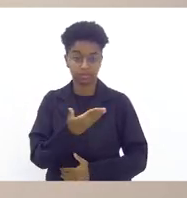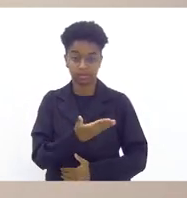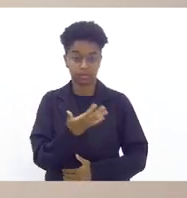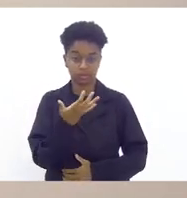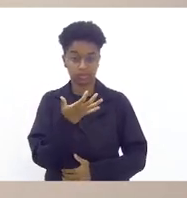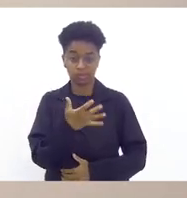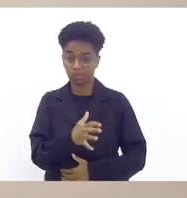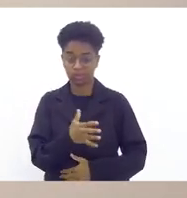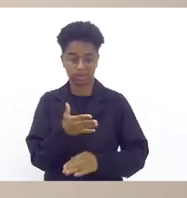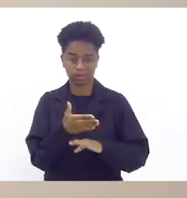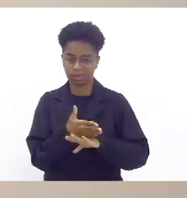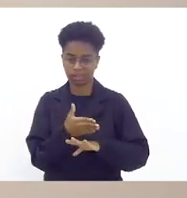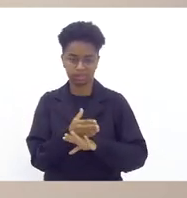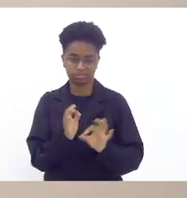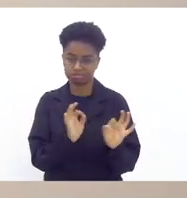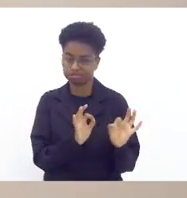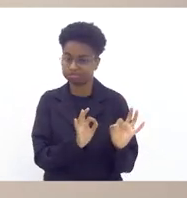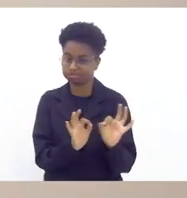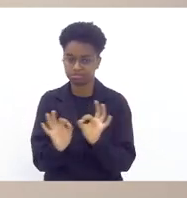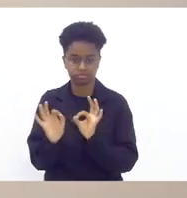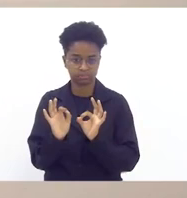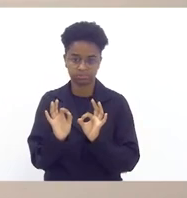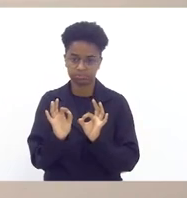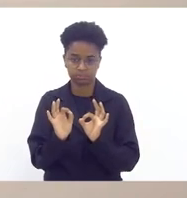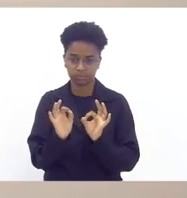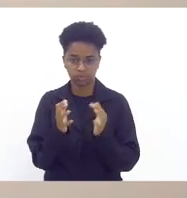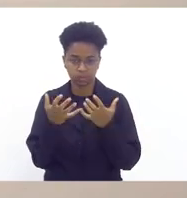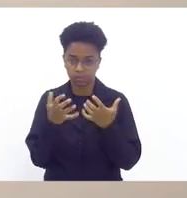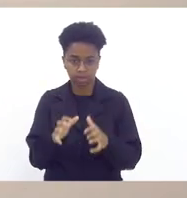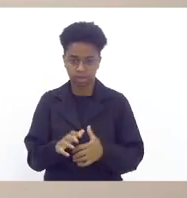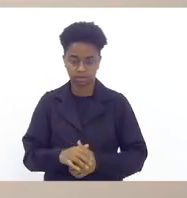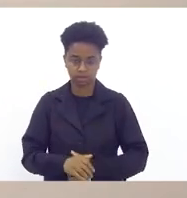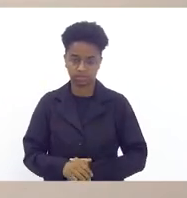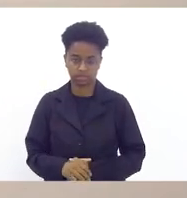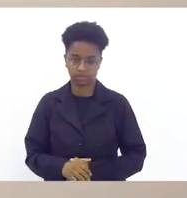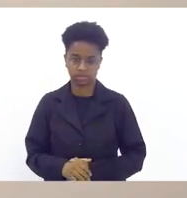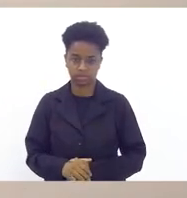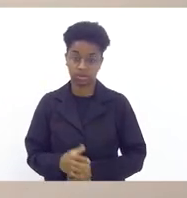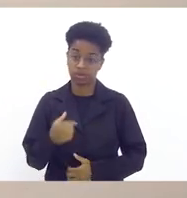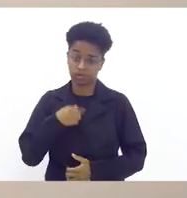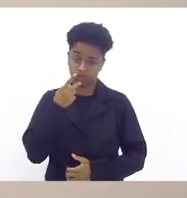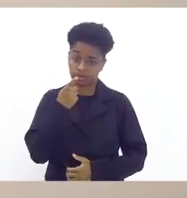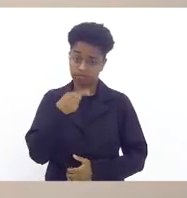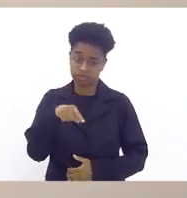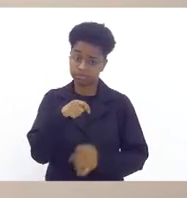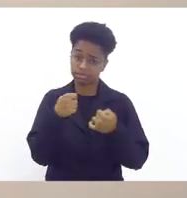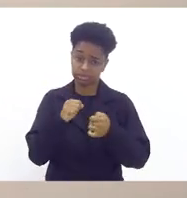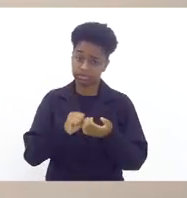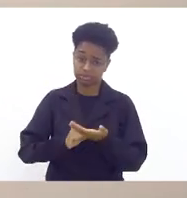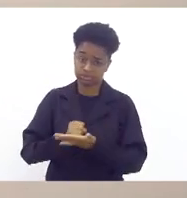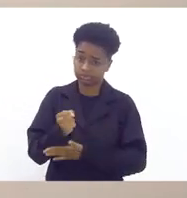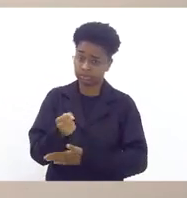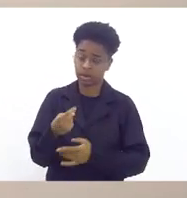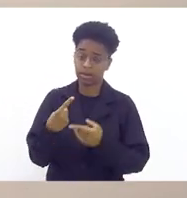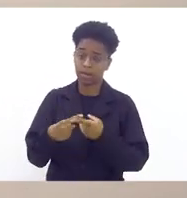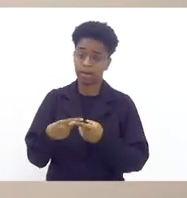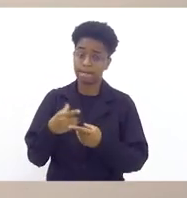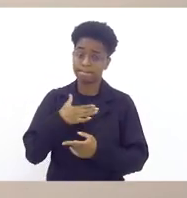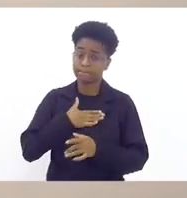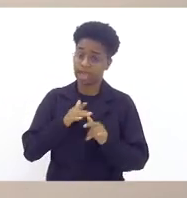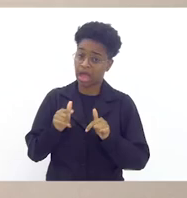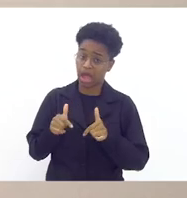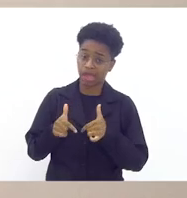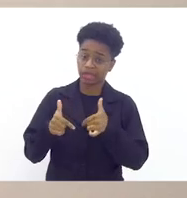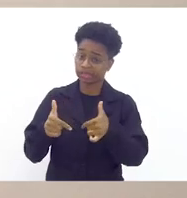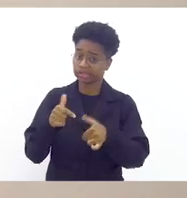participou de jeito nenhum. De jeito nenhum. Eu falei, vocês vão ter que dar o jeito de vocês. A minha atitude